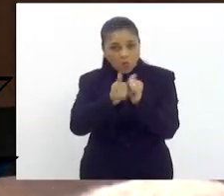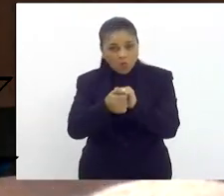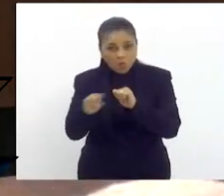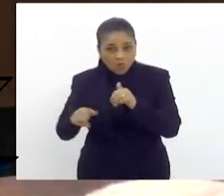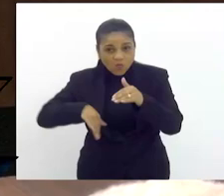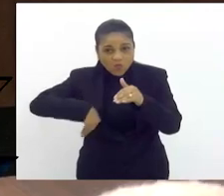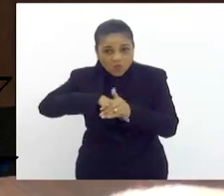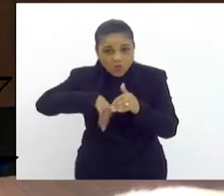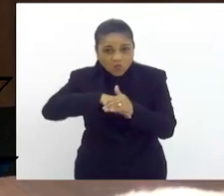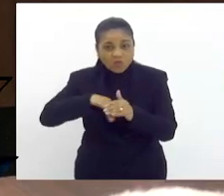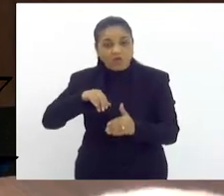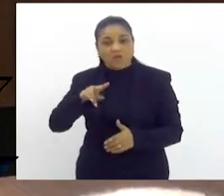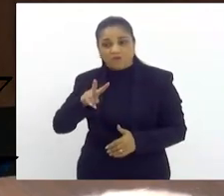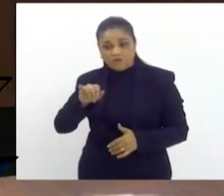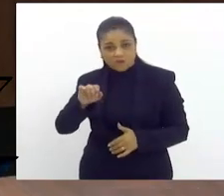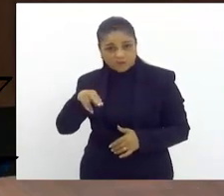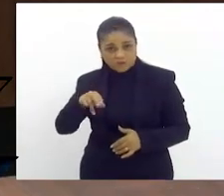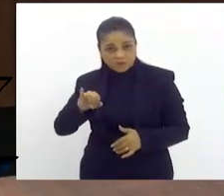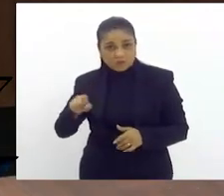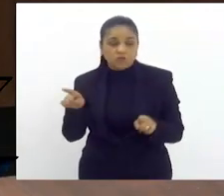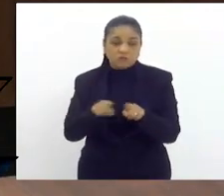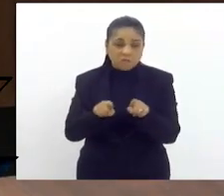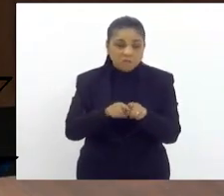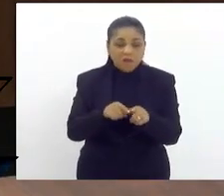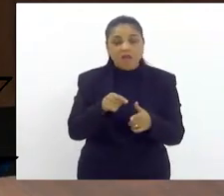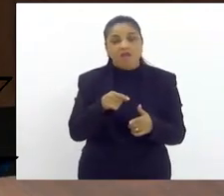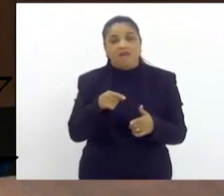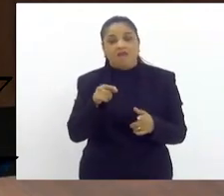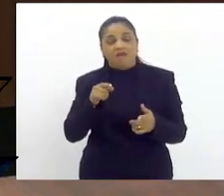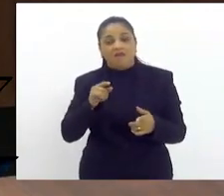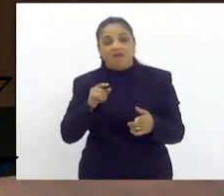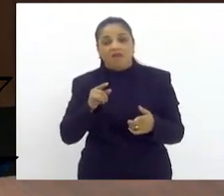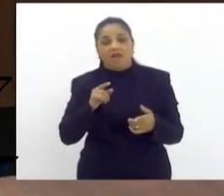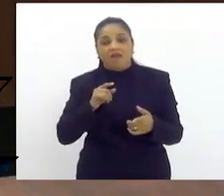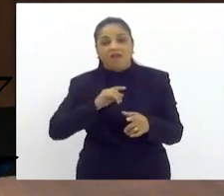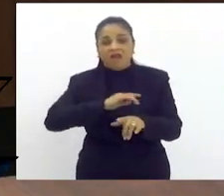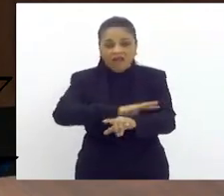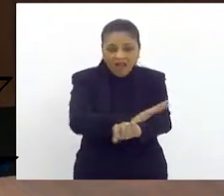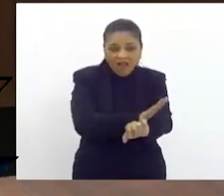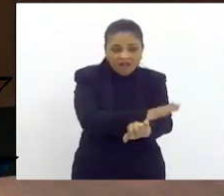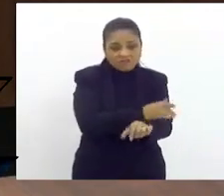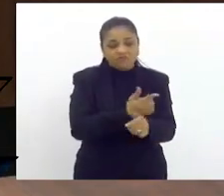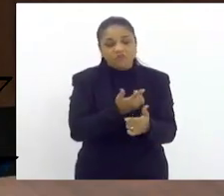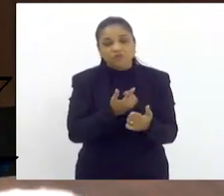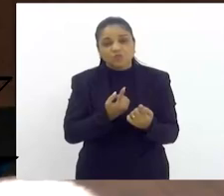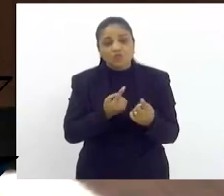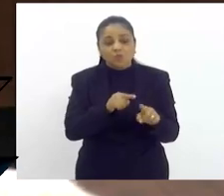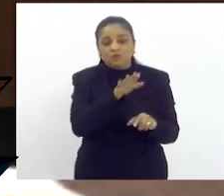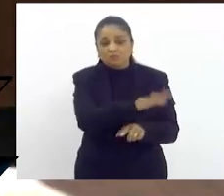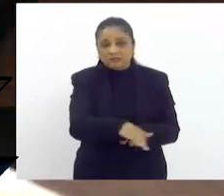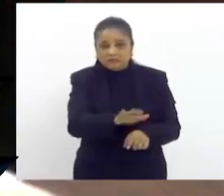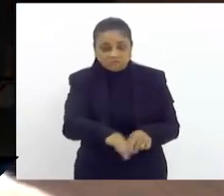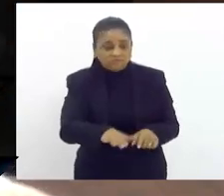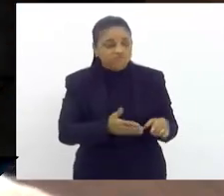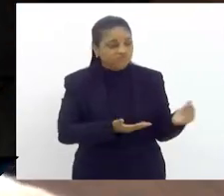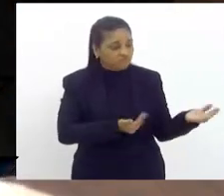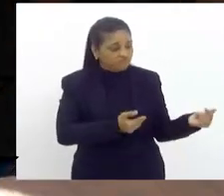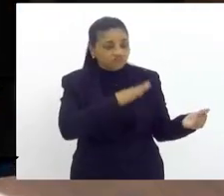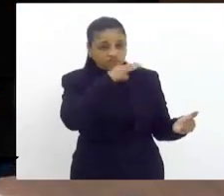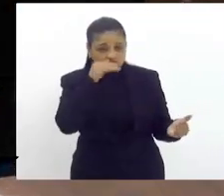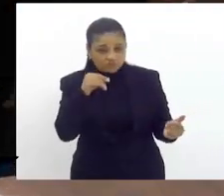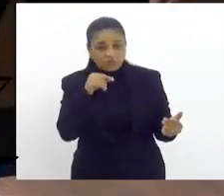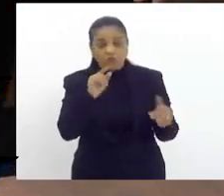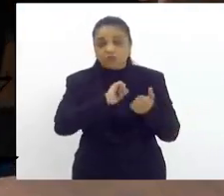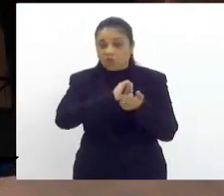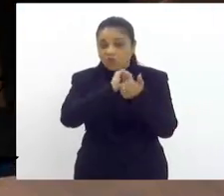também milhares de meninos e meninas que tem no futebol e na figura